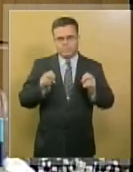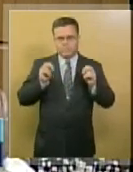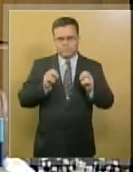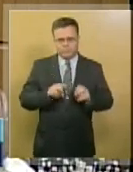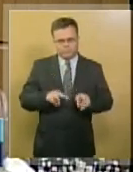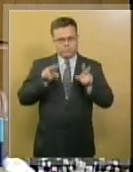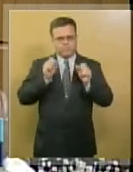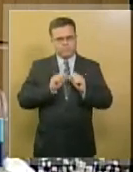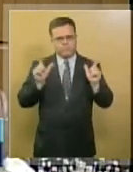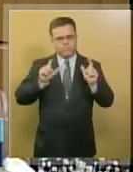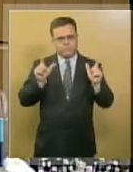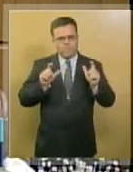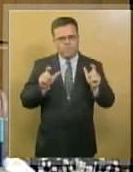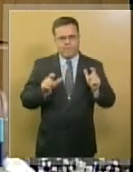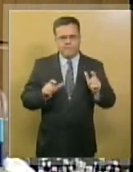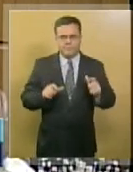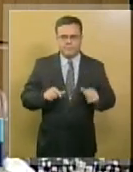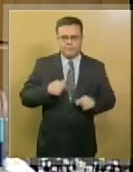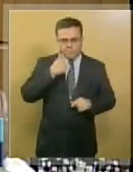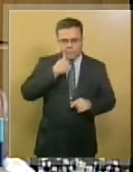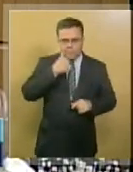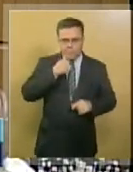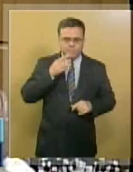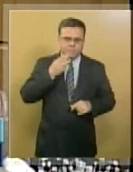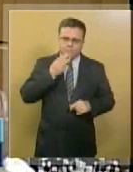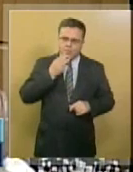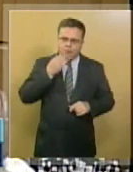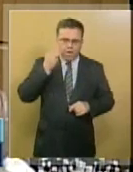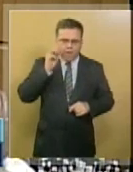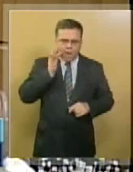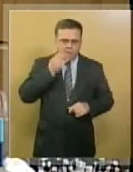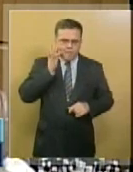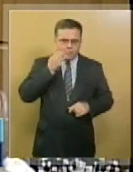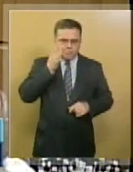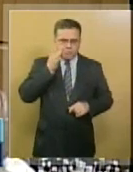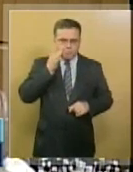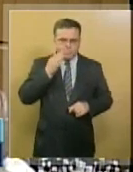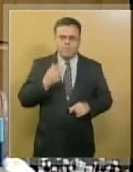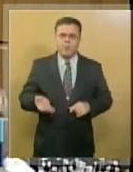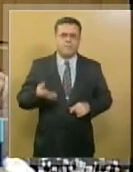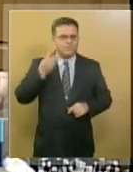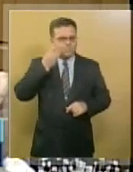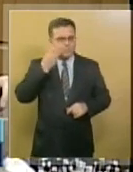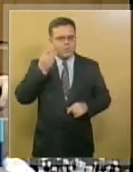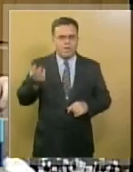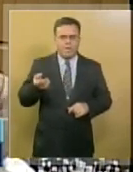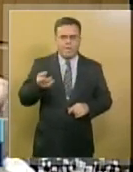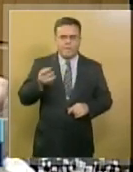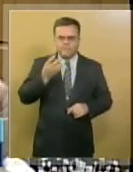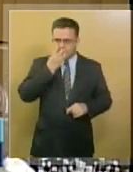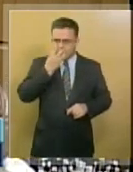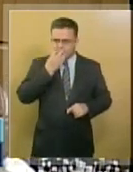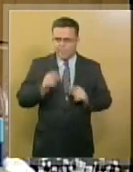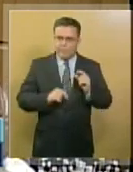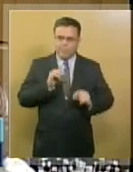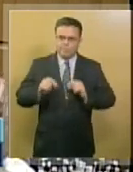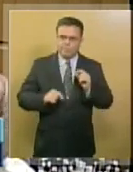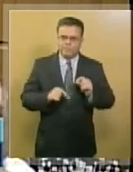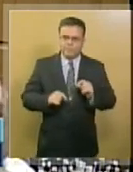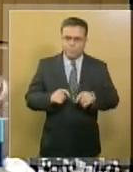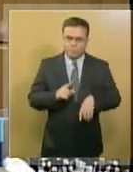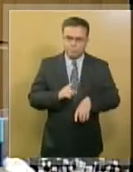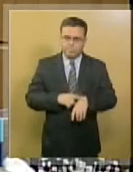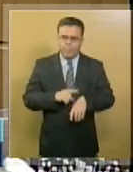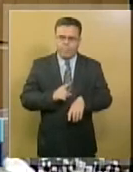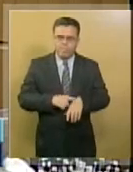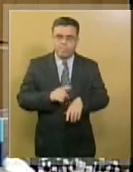ou uma cadela, idade de procriação, esses dados não são meus, são da Organização Mundial de Saúde. Simplesmente, em idade de procriação, ela